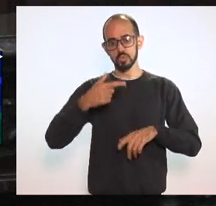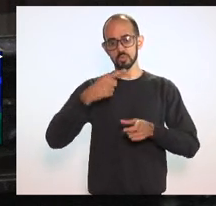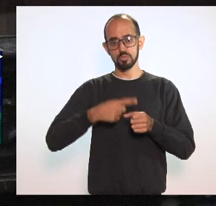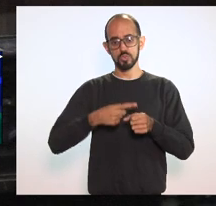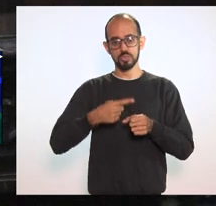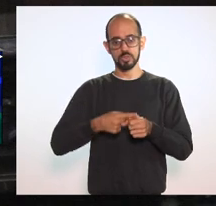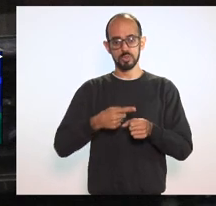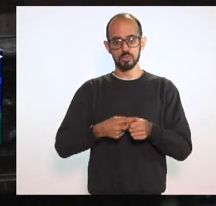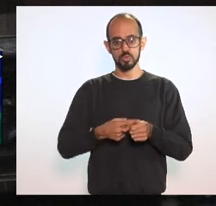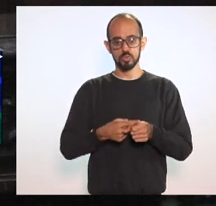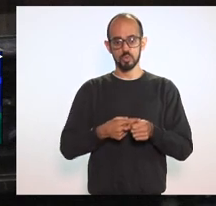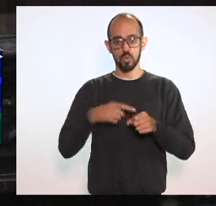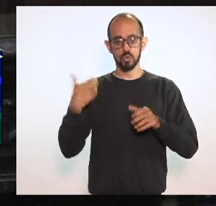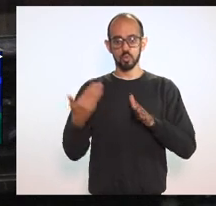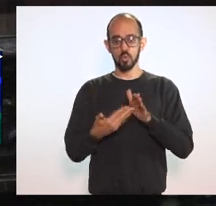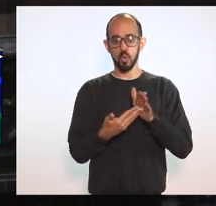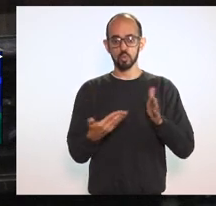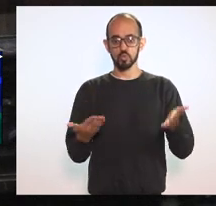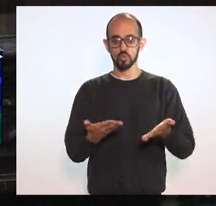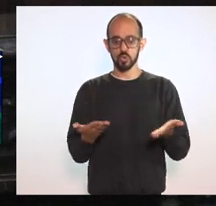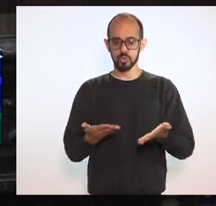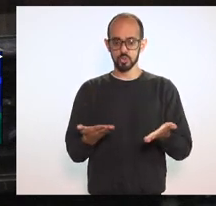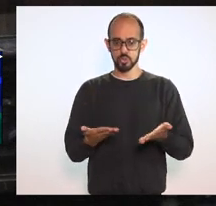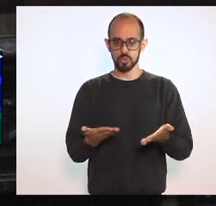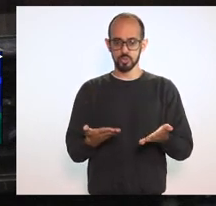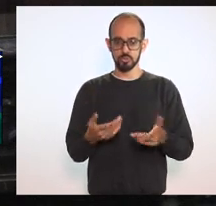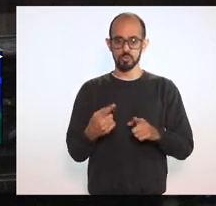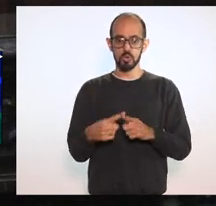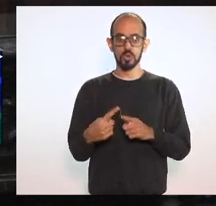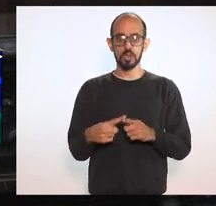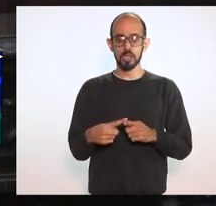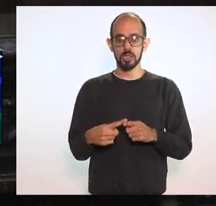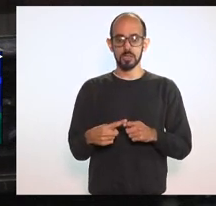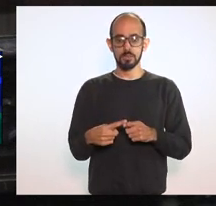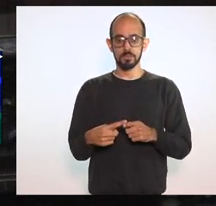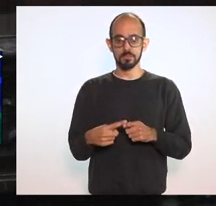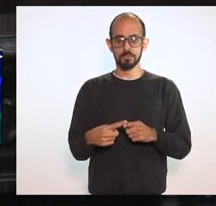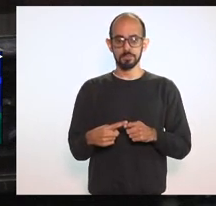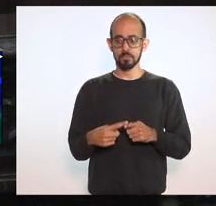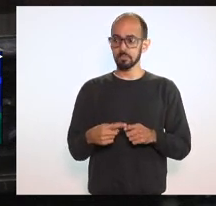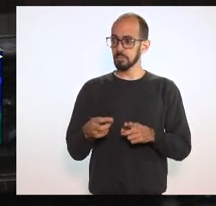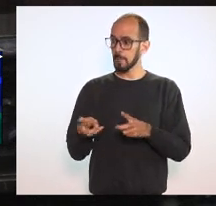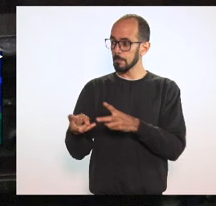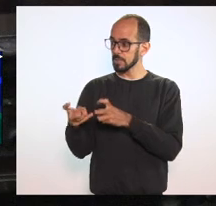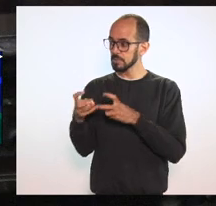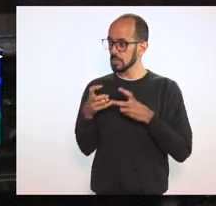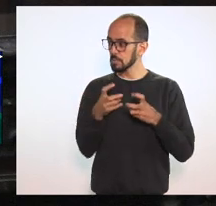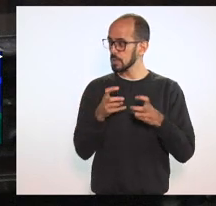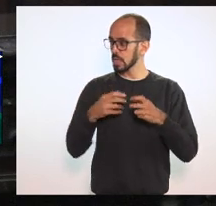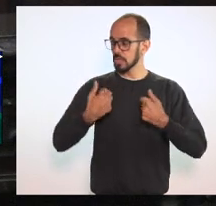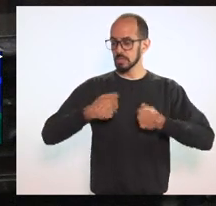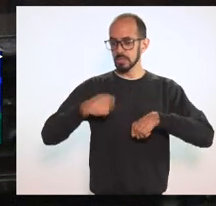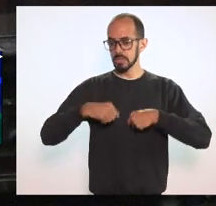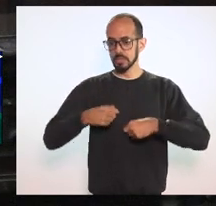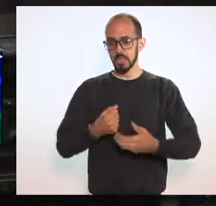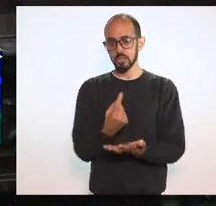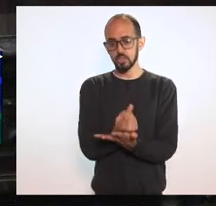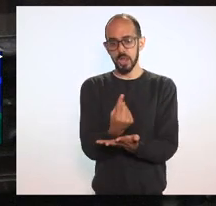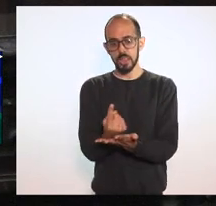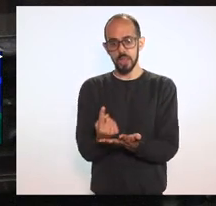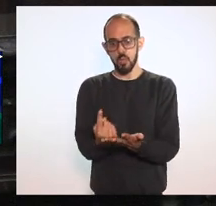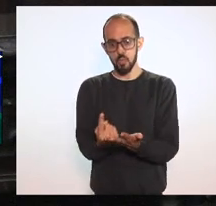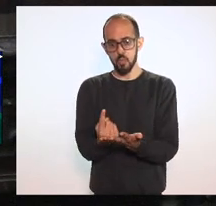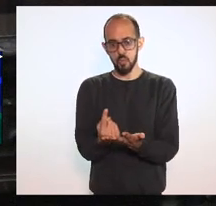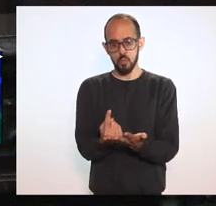Governador vai conversar com todos hoje e porque deputado Pedro para ouvir as especificidades de cada região